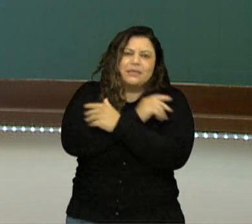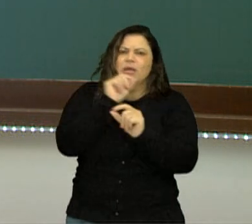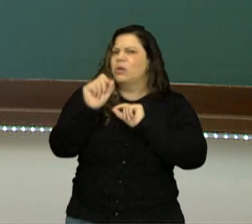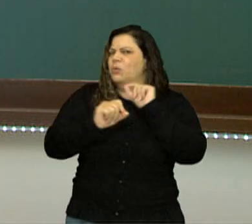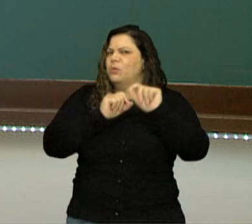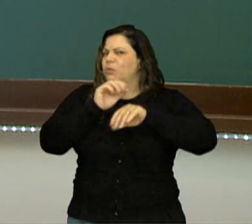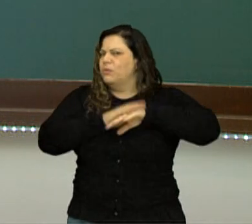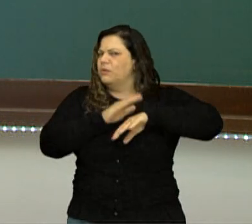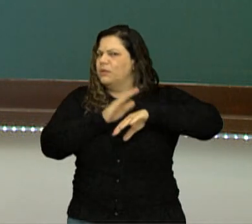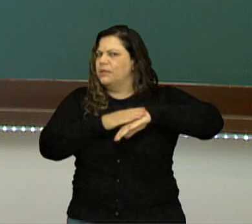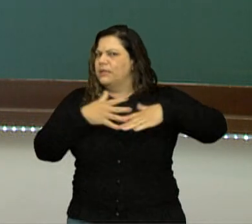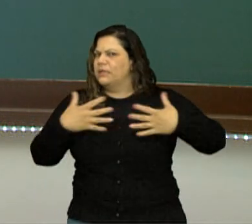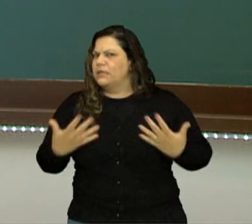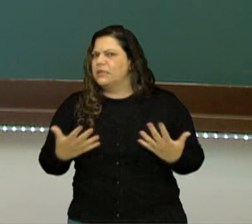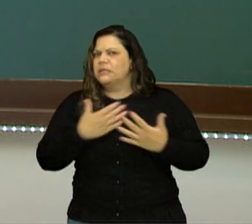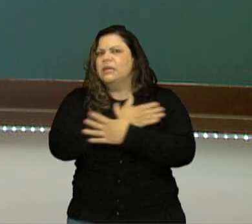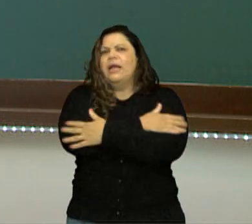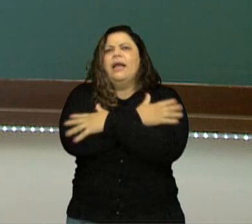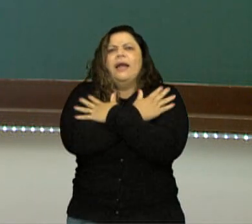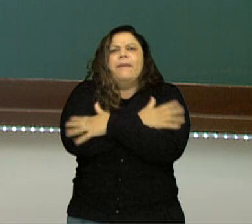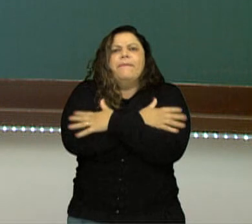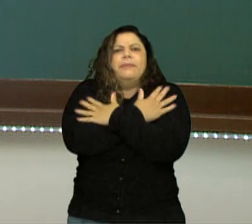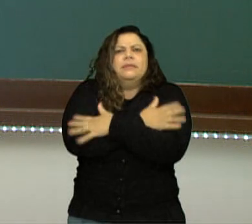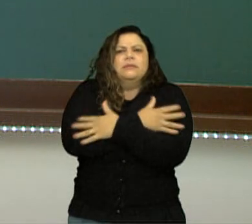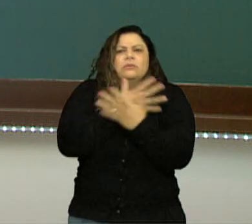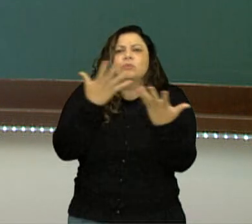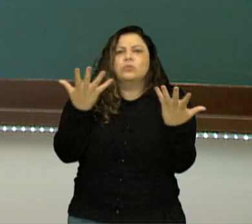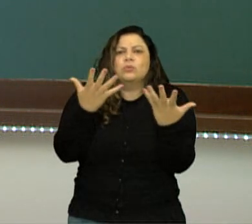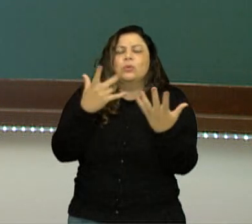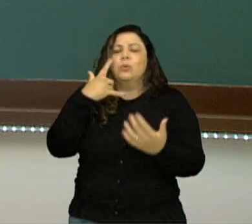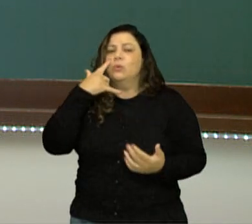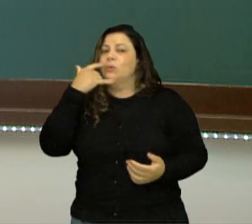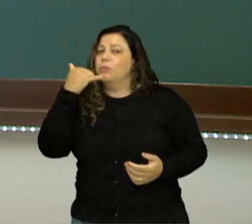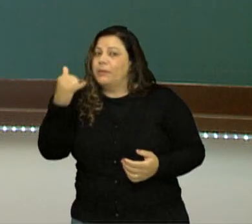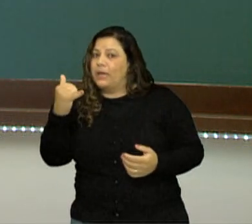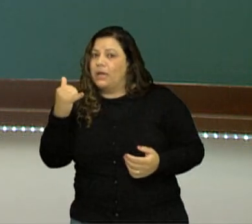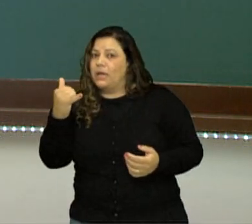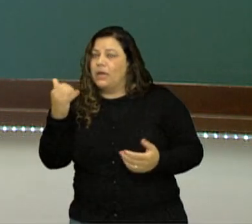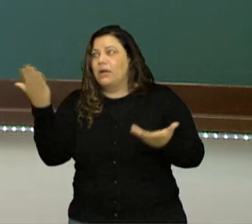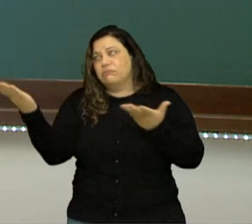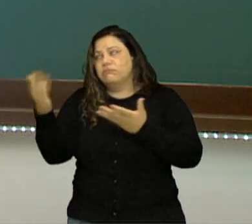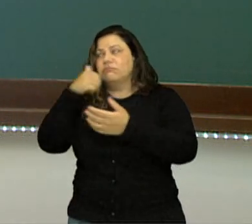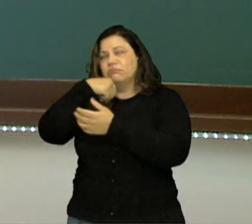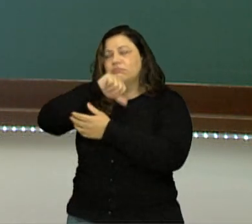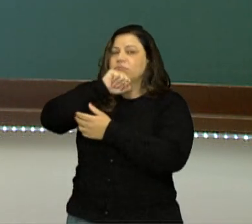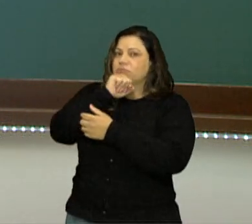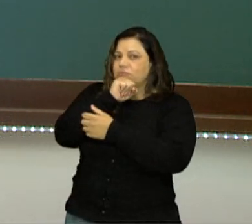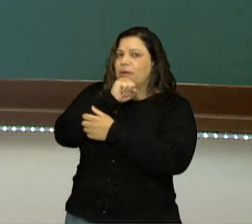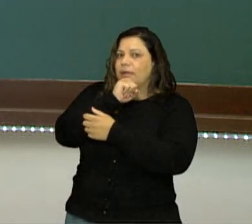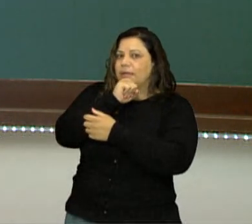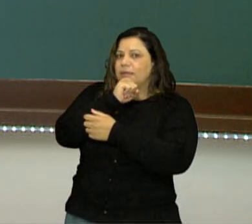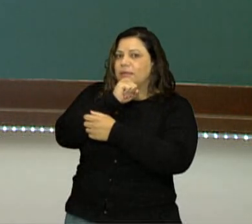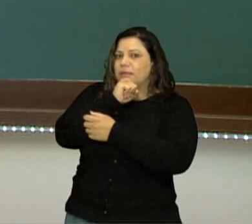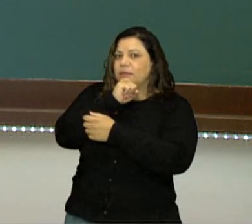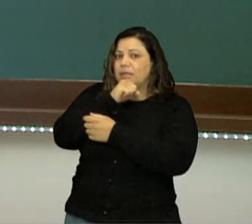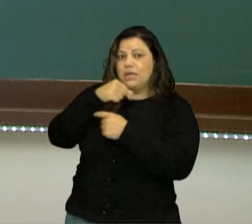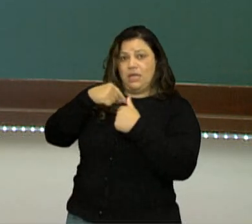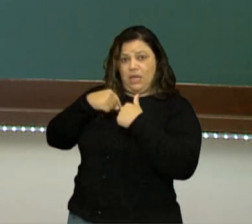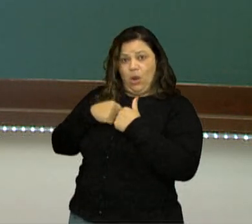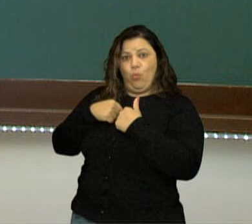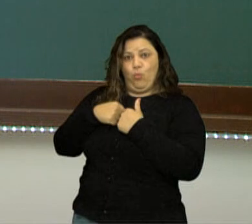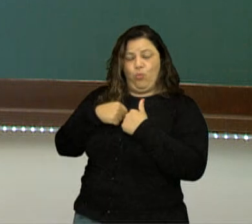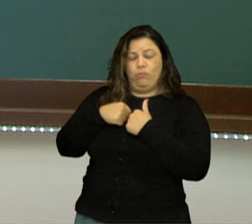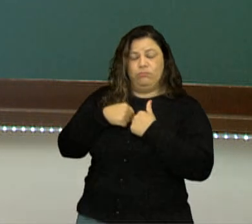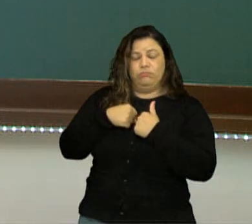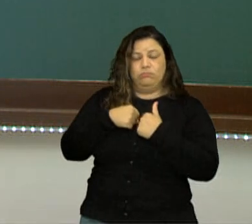ação? Quem que abraçou? O pai, no caso a mãe que eu falei, né? A mãe e eu. Então